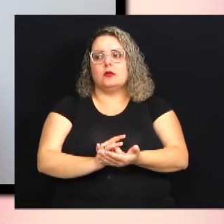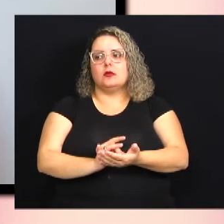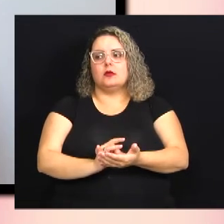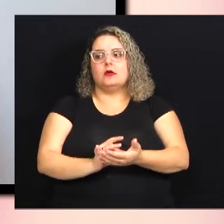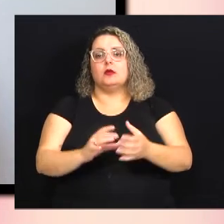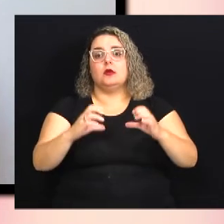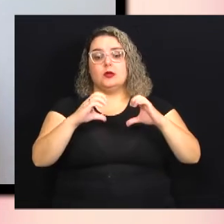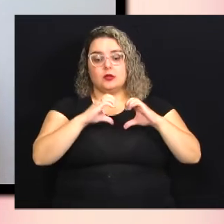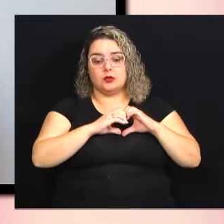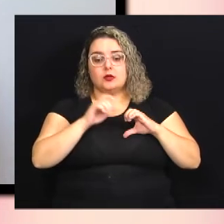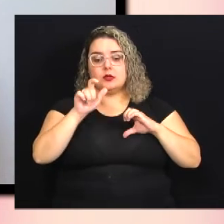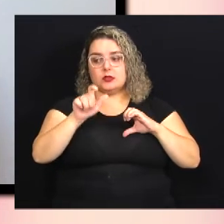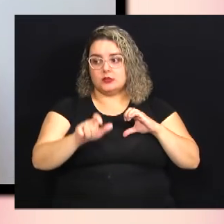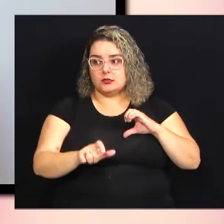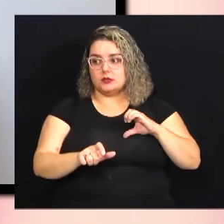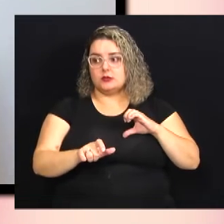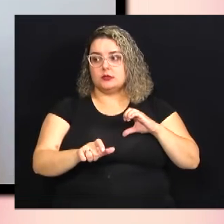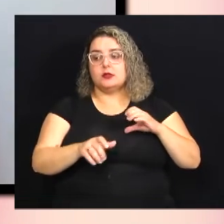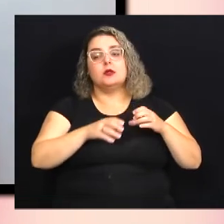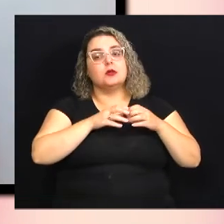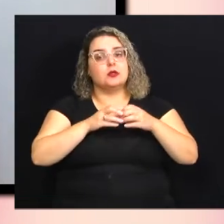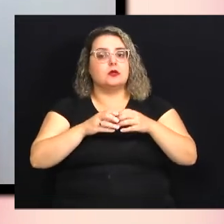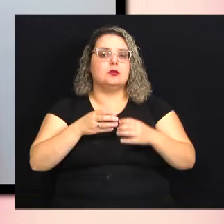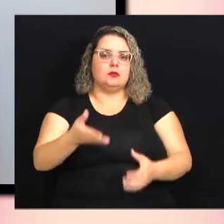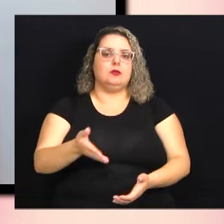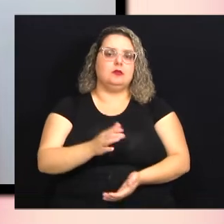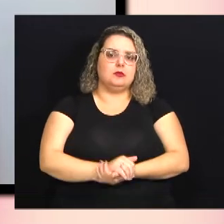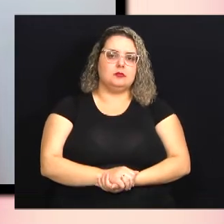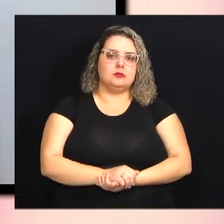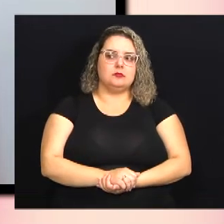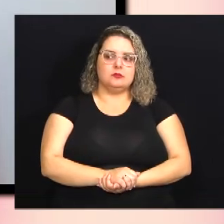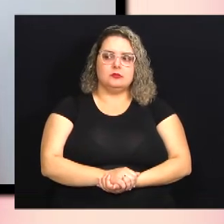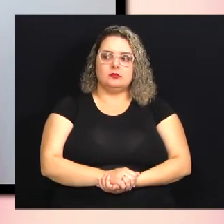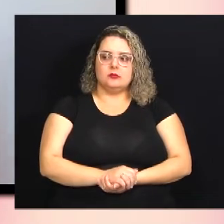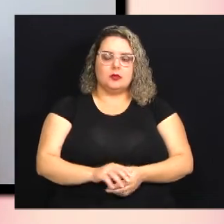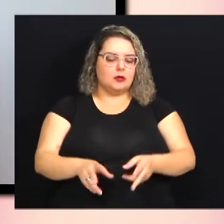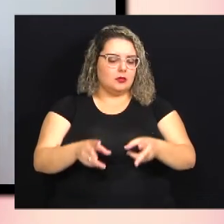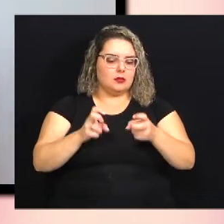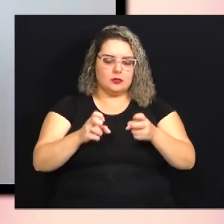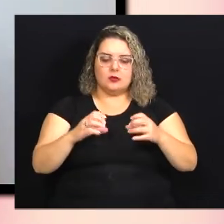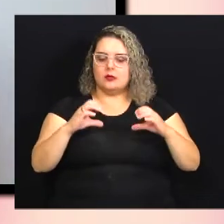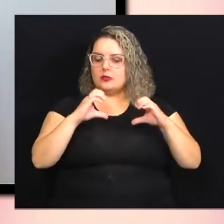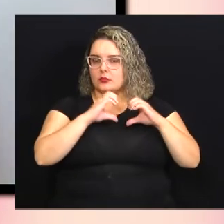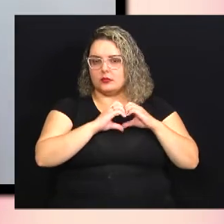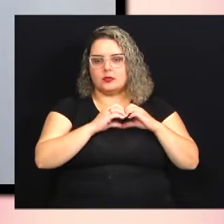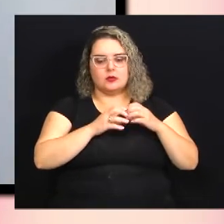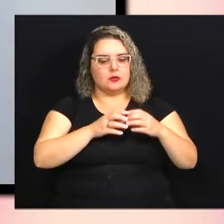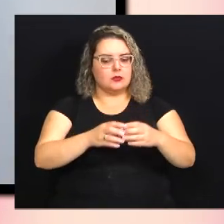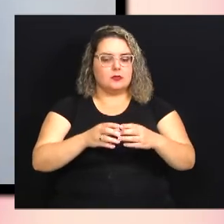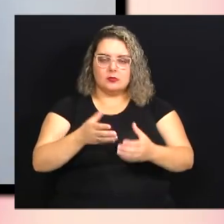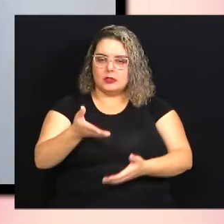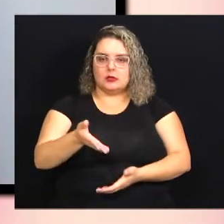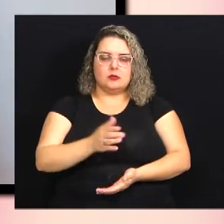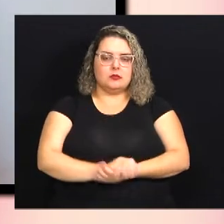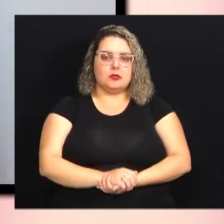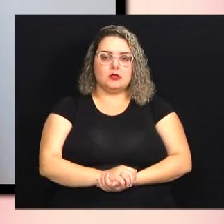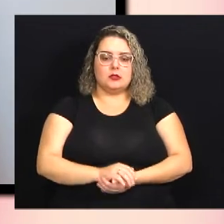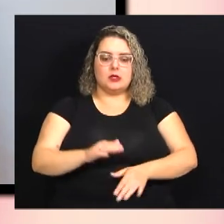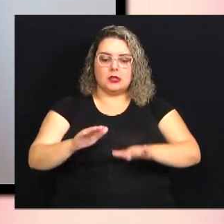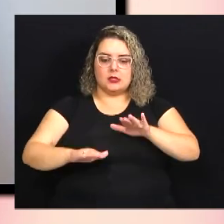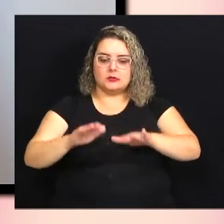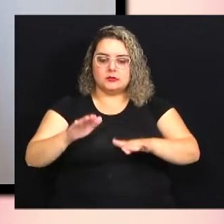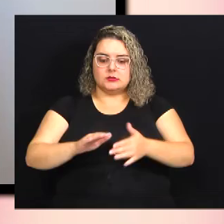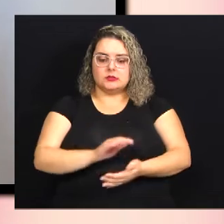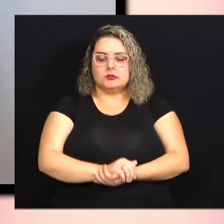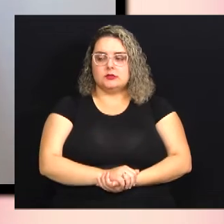que gosta dessa pessoa e convive com essa pessoa. Quem percebe é uma pessoa que gosta e convive com ela. Às